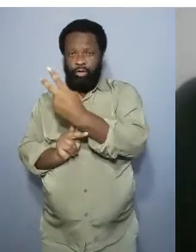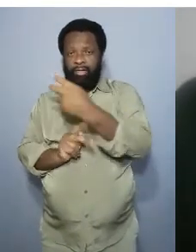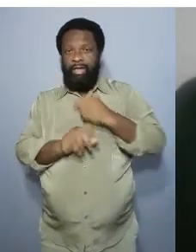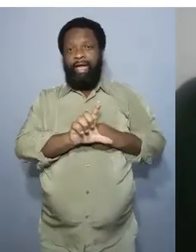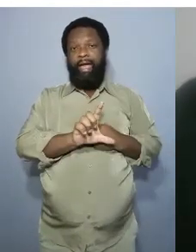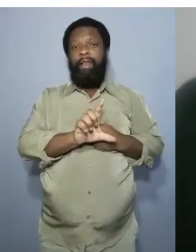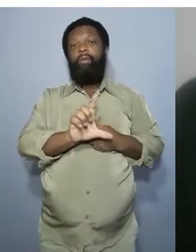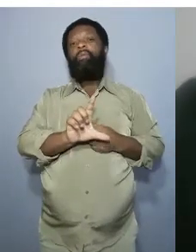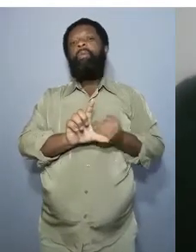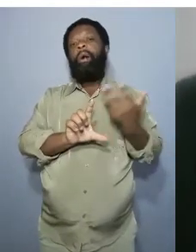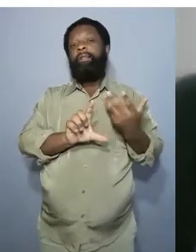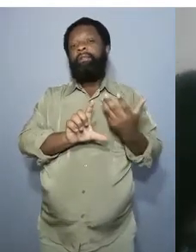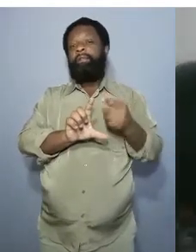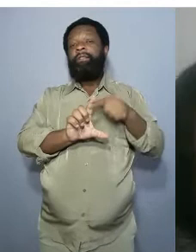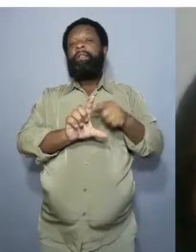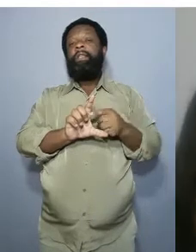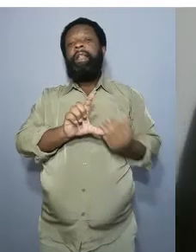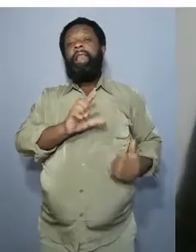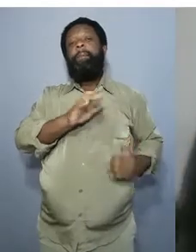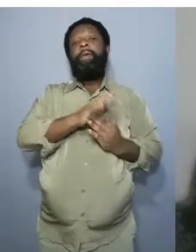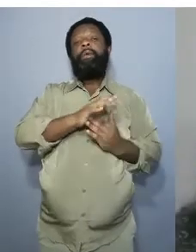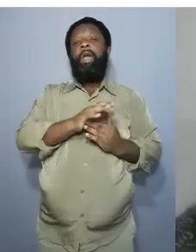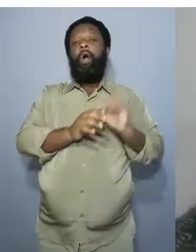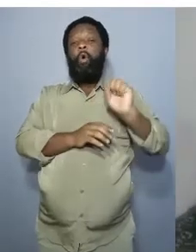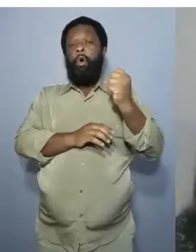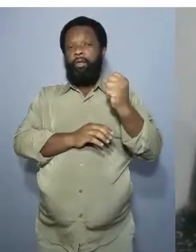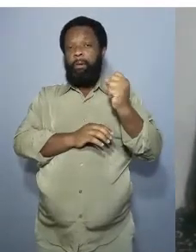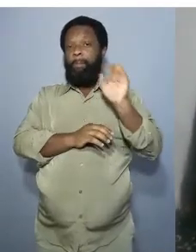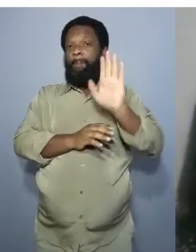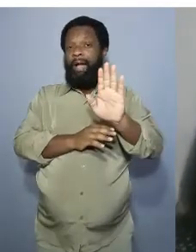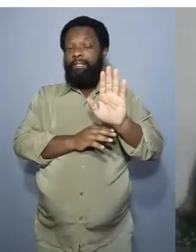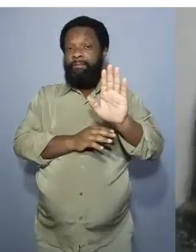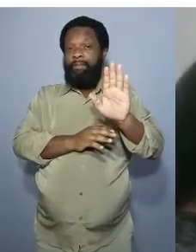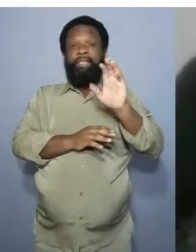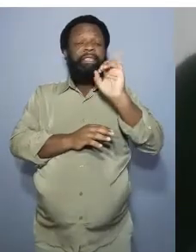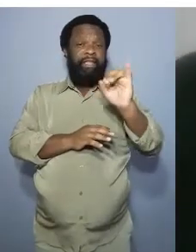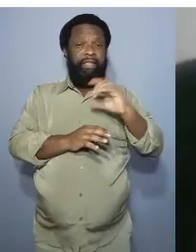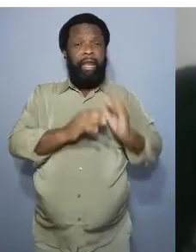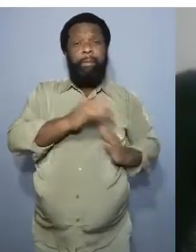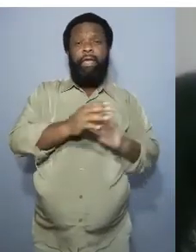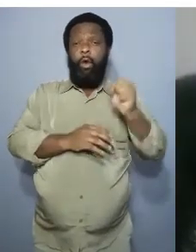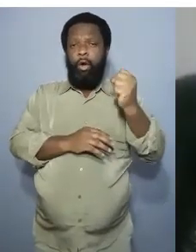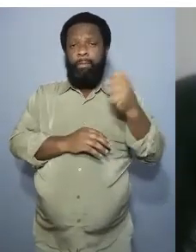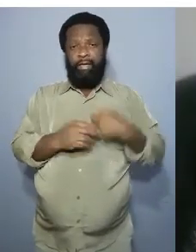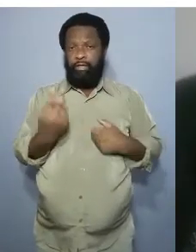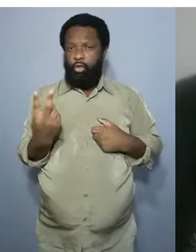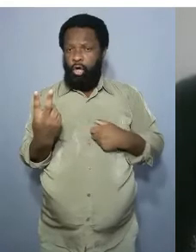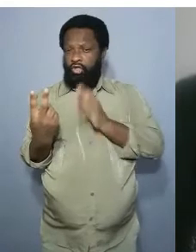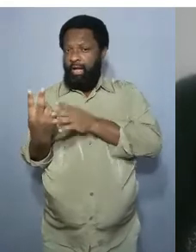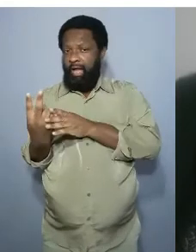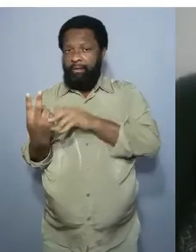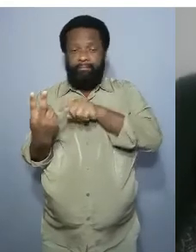camada 2. Na camada 2, cabem no máximo 8 elétrons. Porém, se aqui eu já tenho 2